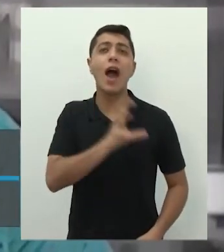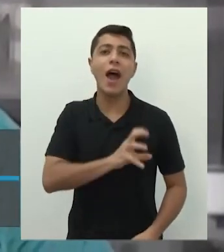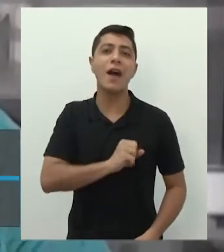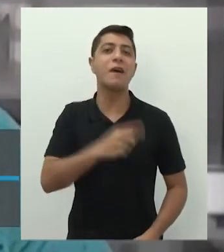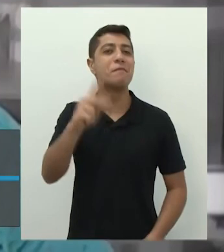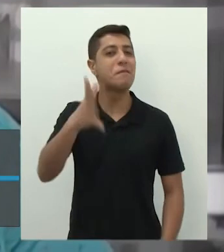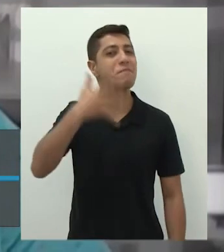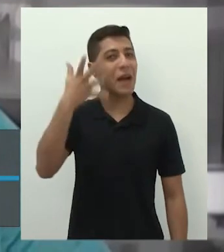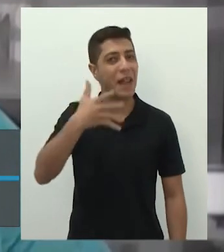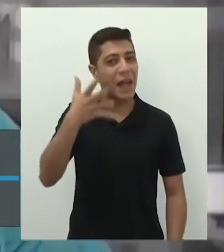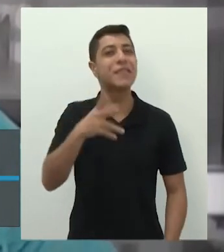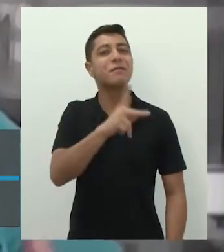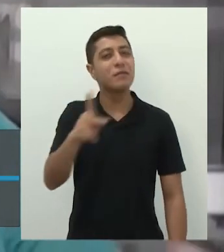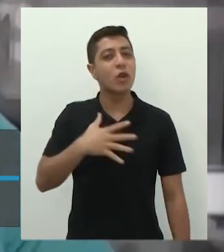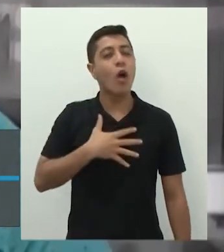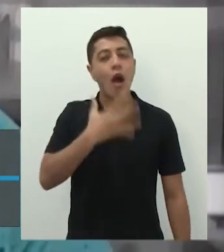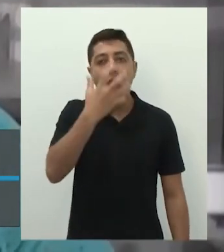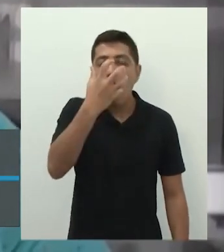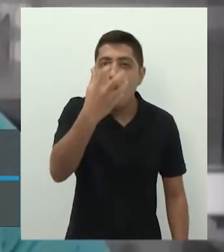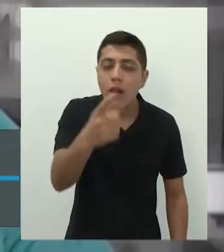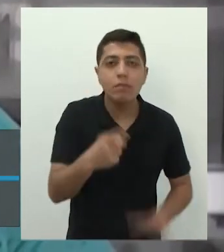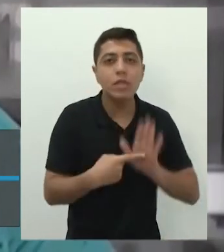essa suficiência